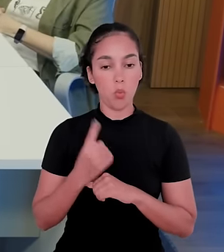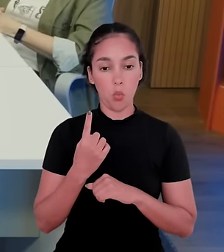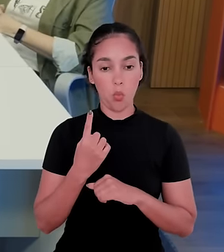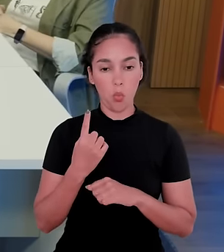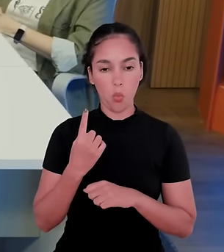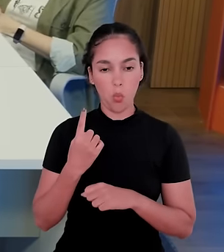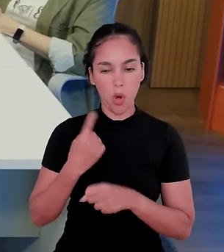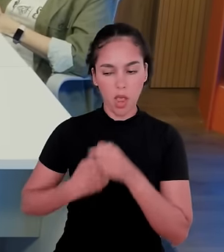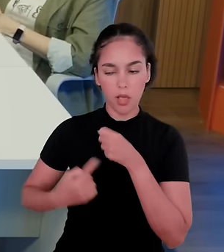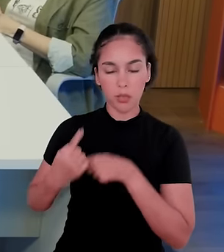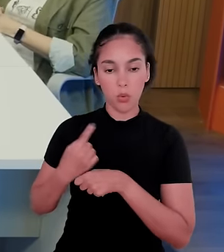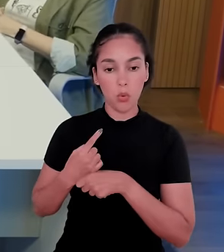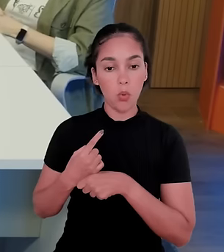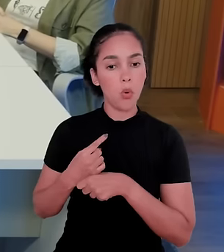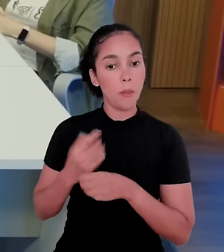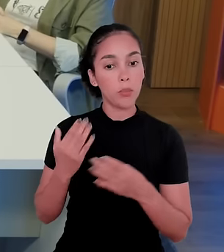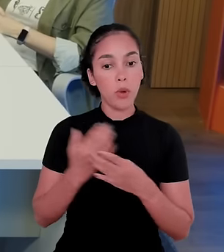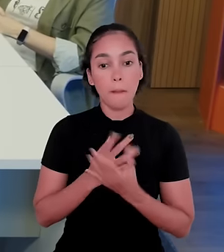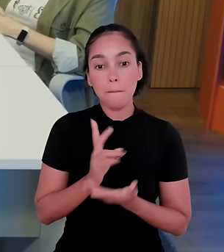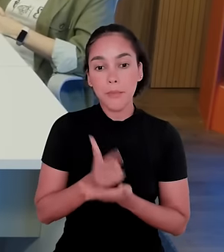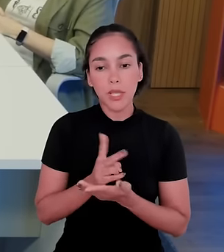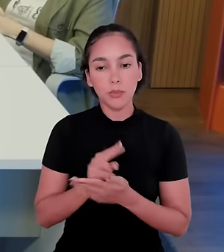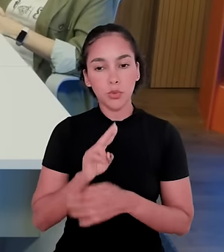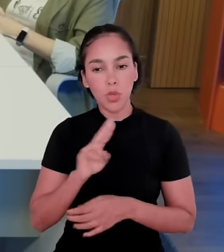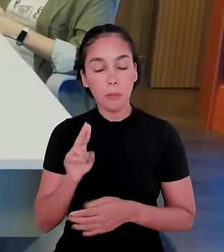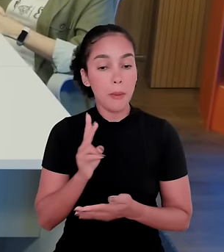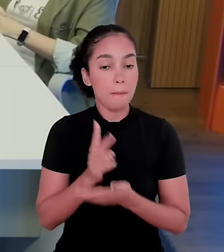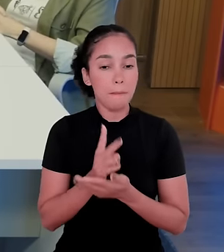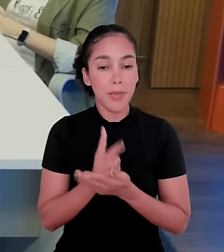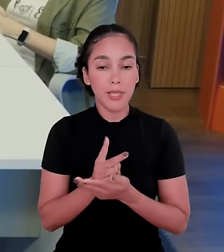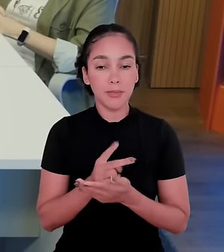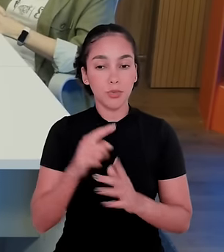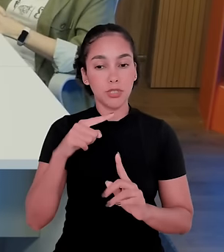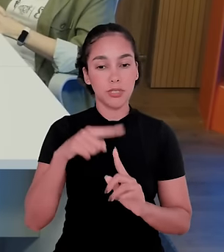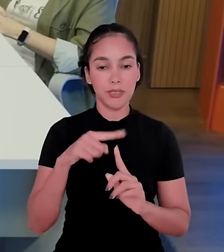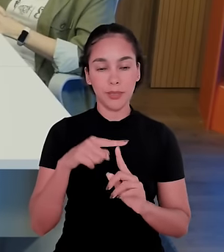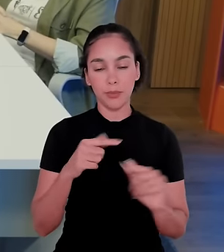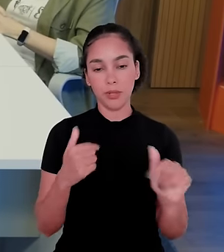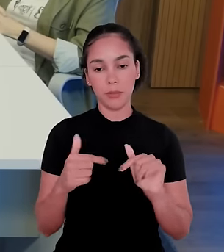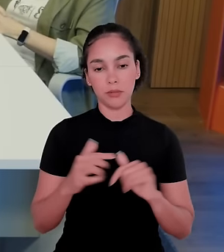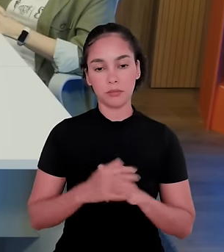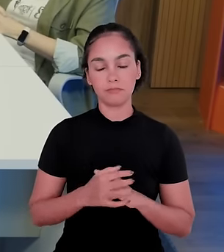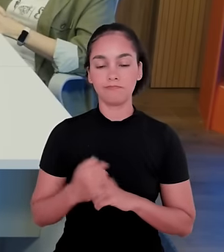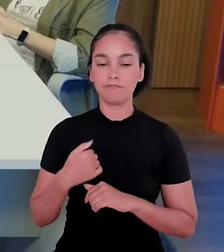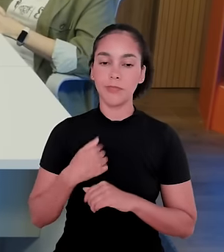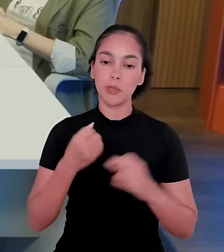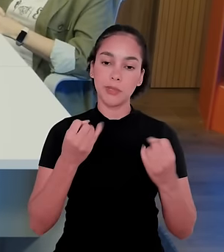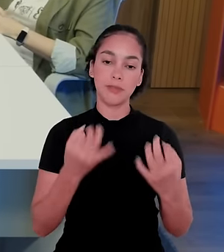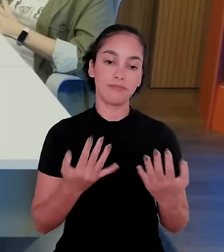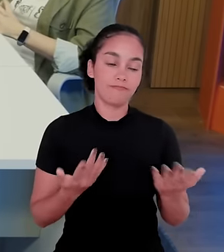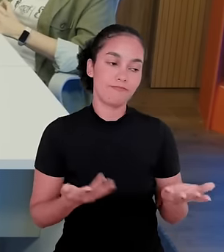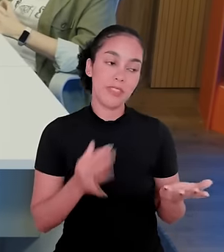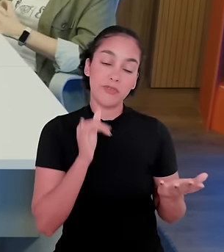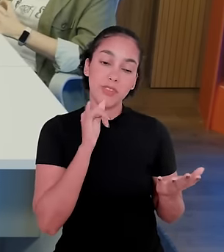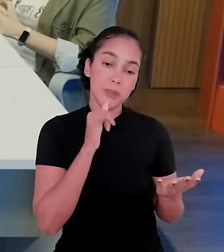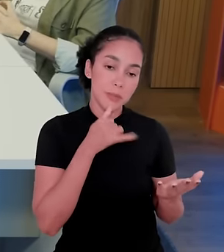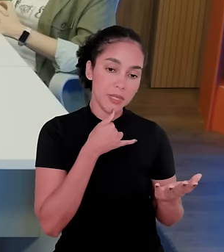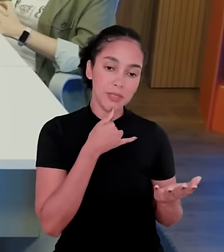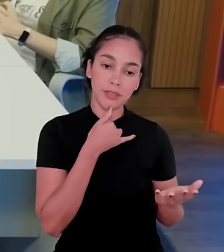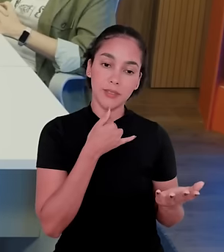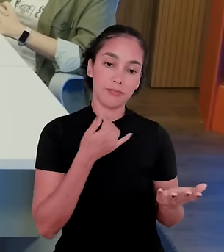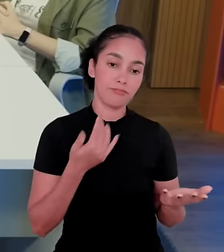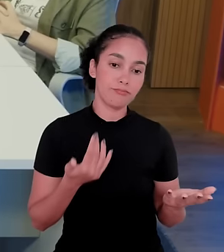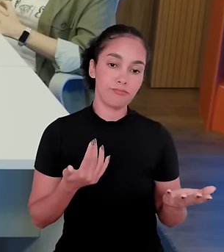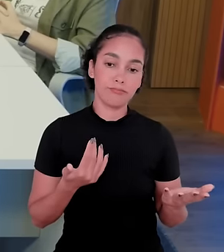processo com o mesmo nome e no mesmo segmento da eu falei olha infelizmente né uma situação